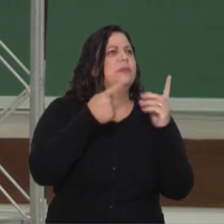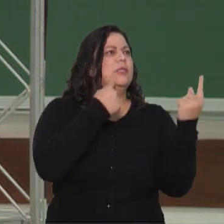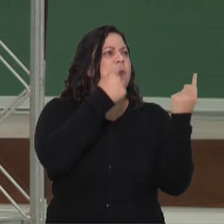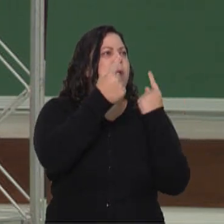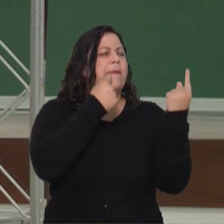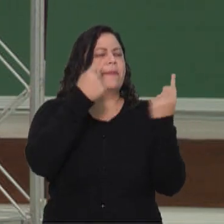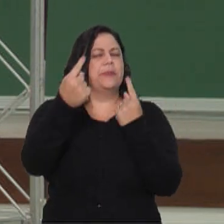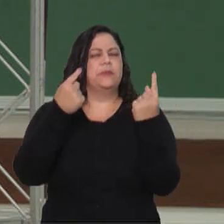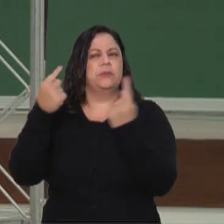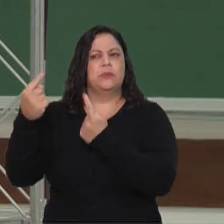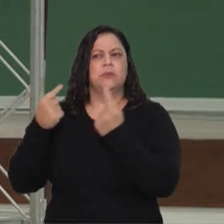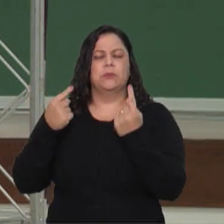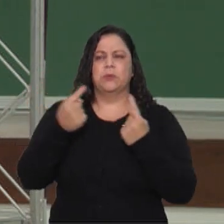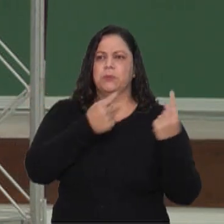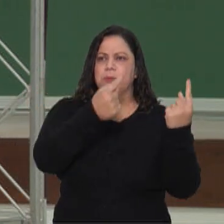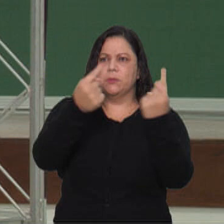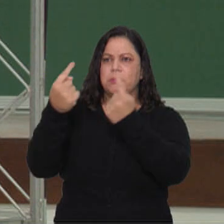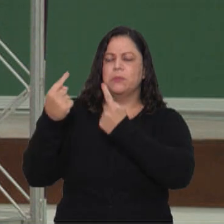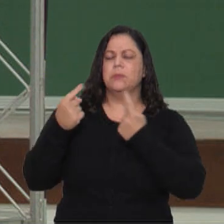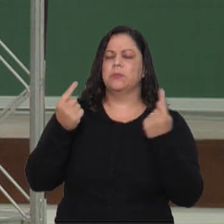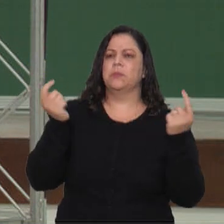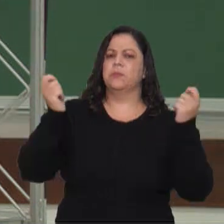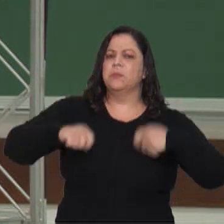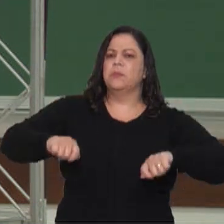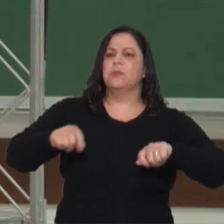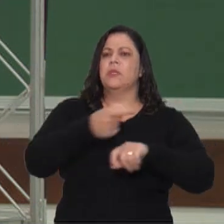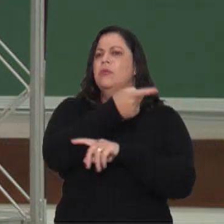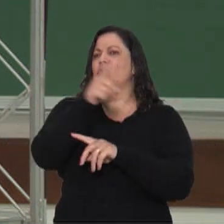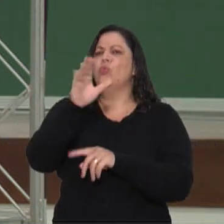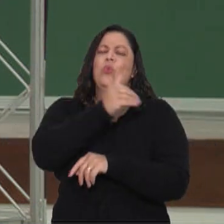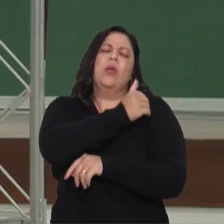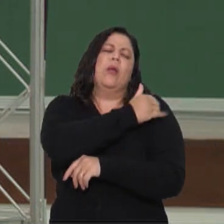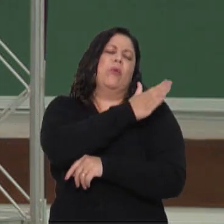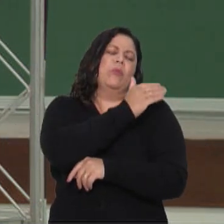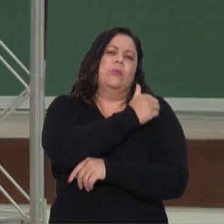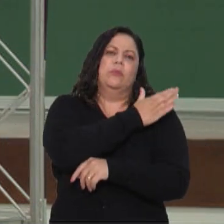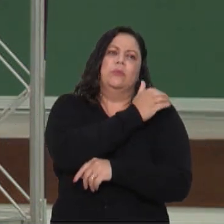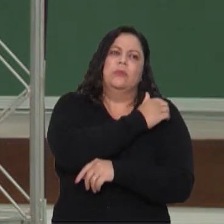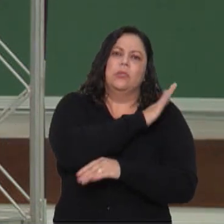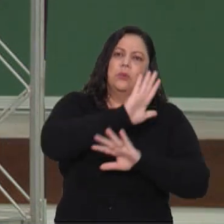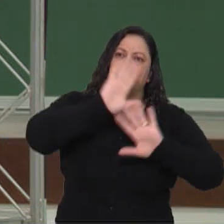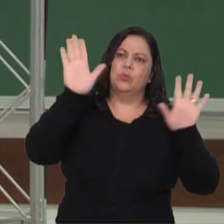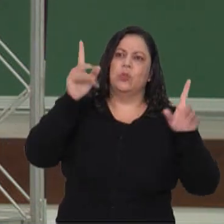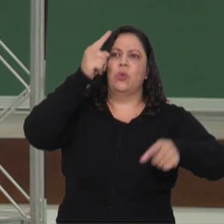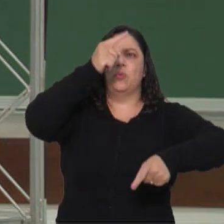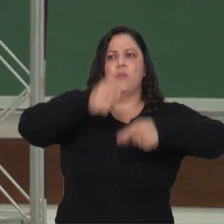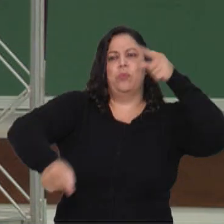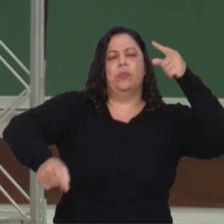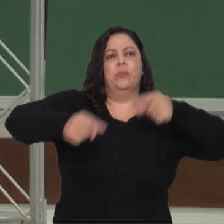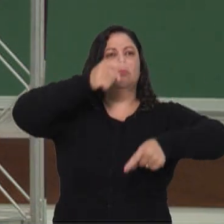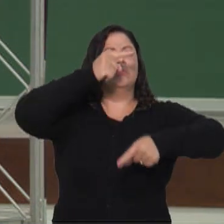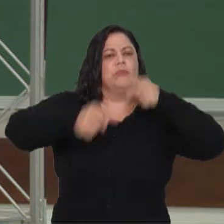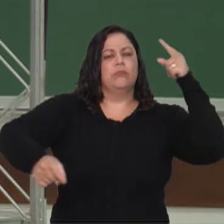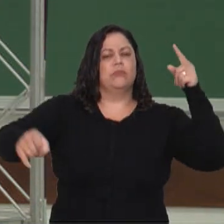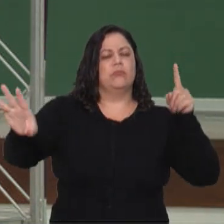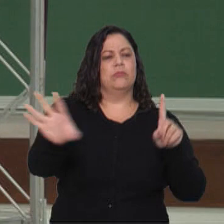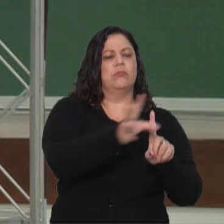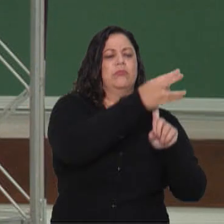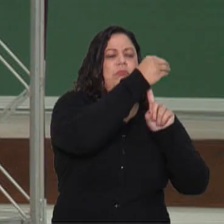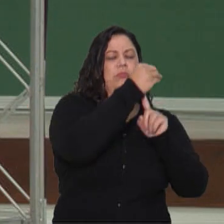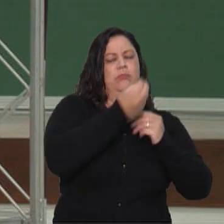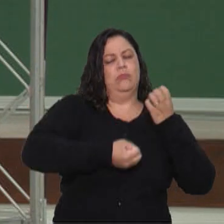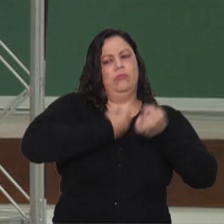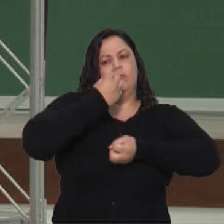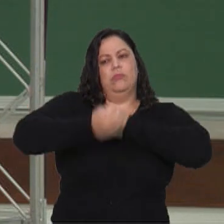no livro 10 não é um preconceito ou um interdito, né, uma proibição à arte e aos